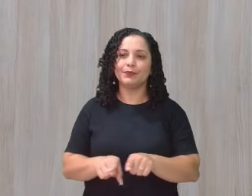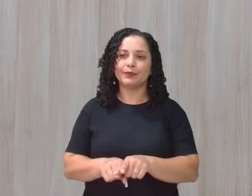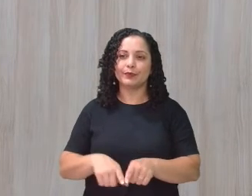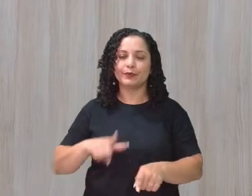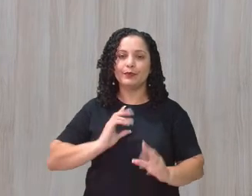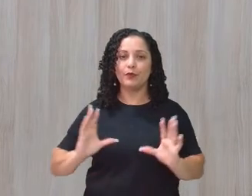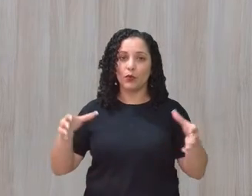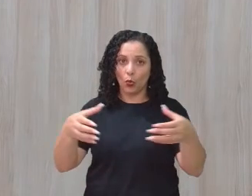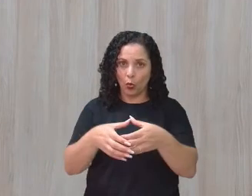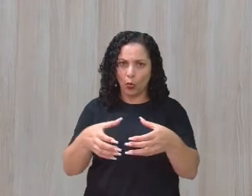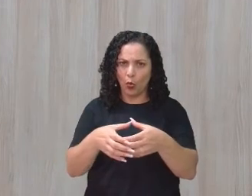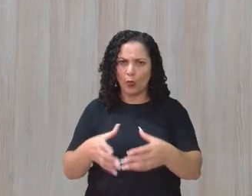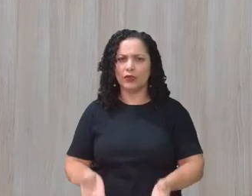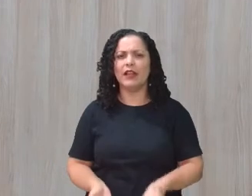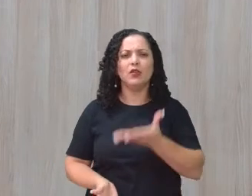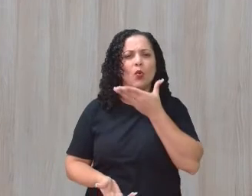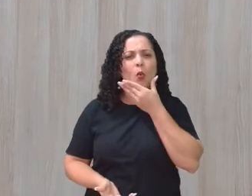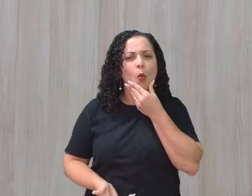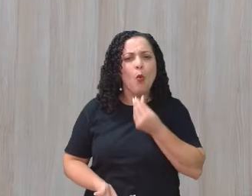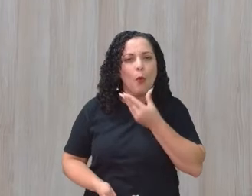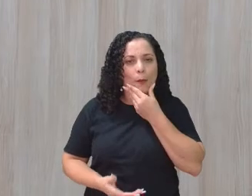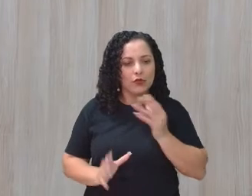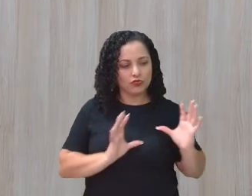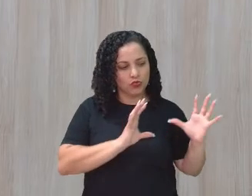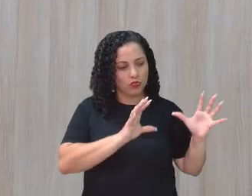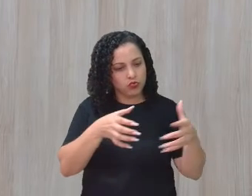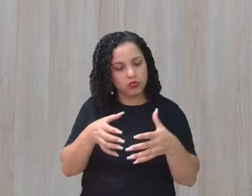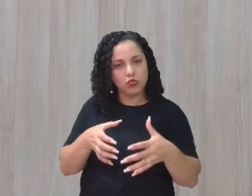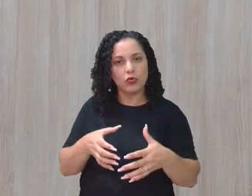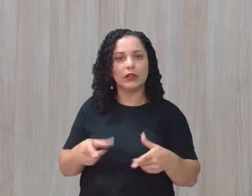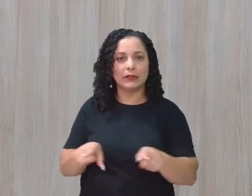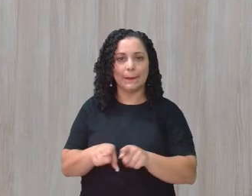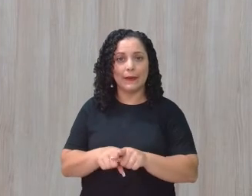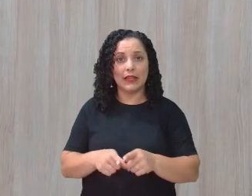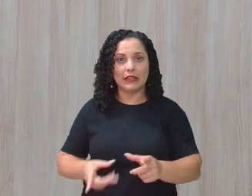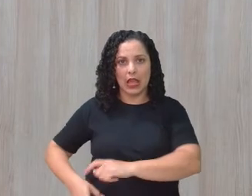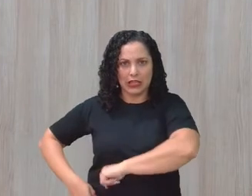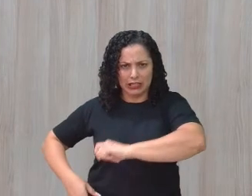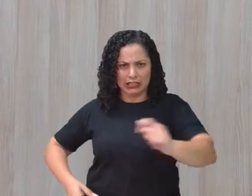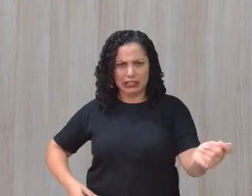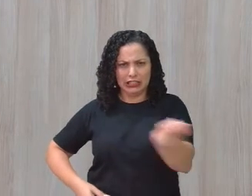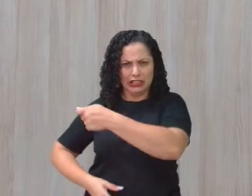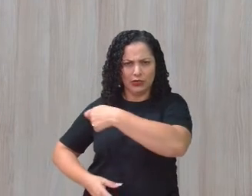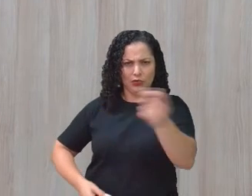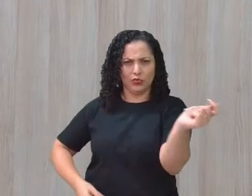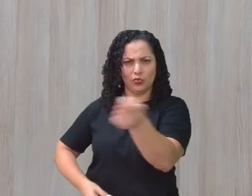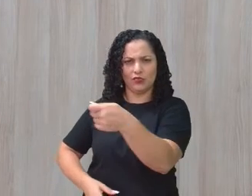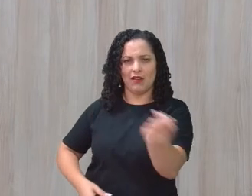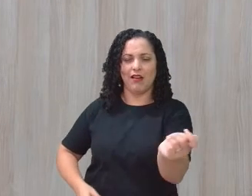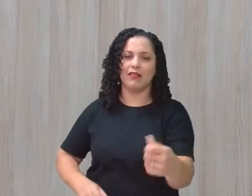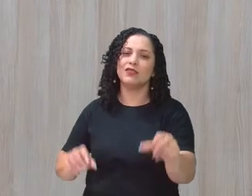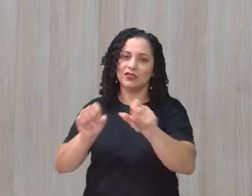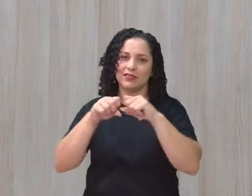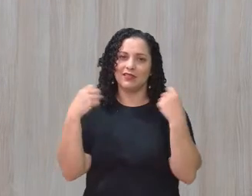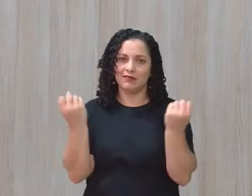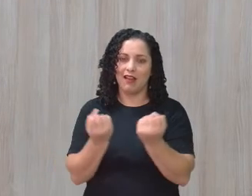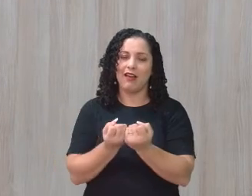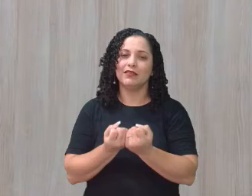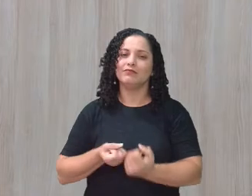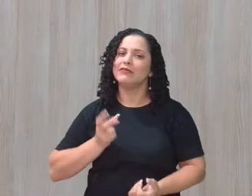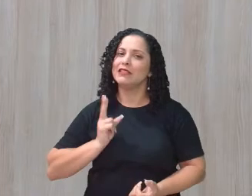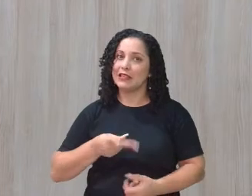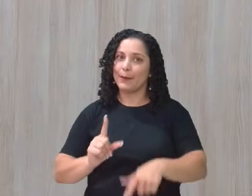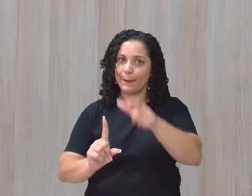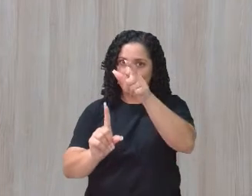grupo de cavaleiros que lutam para permanecer no bem na sociedade. Então, personagem tipo obedece sempre